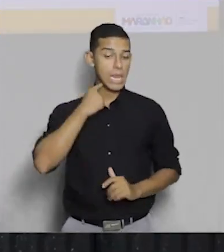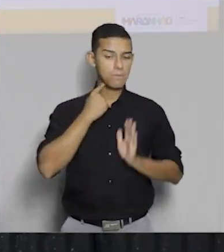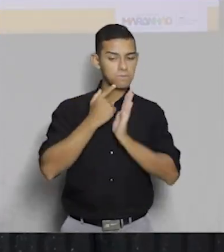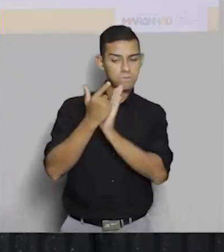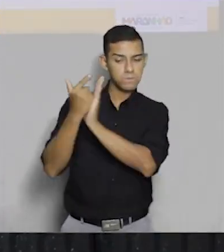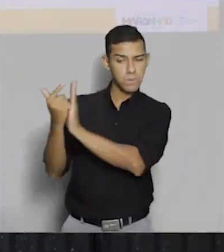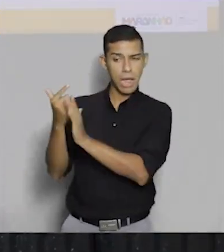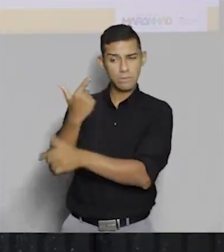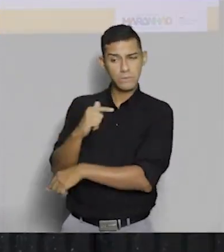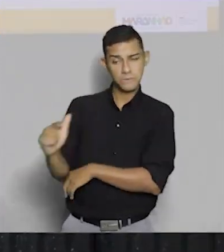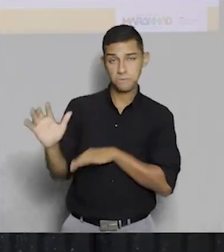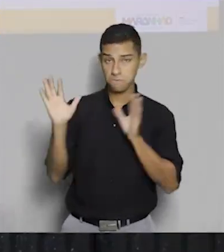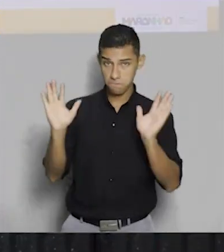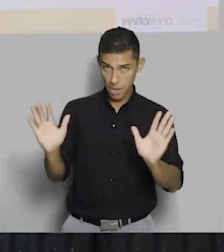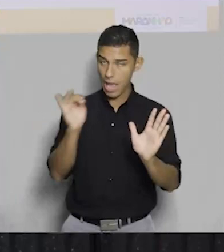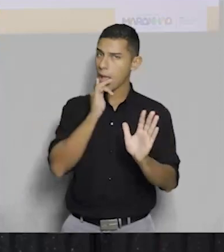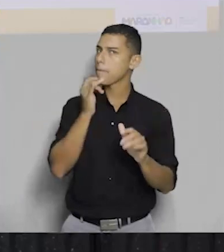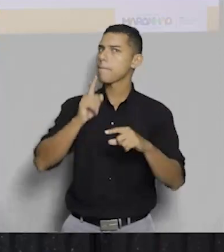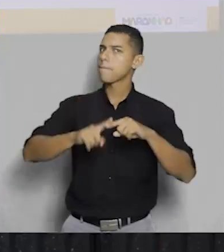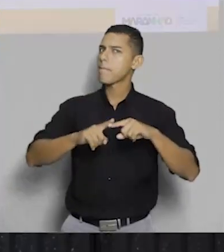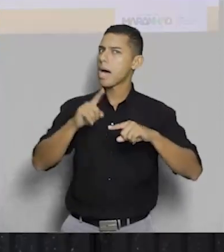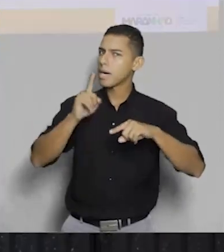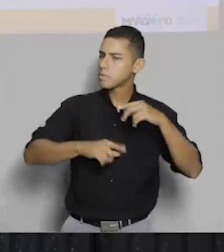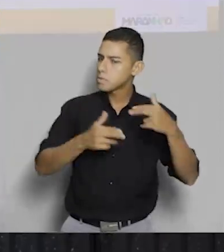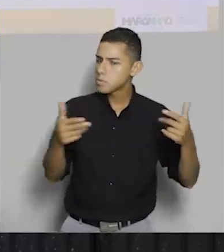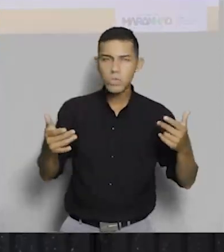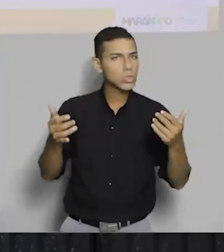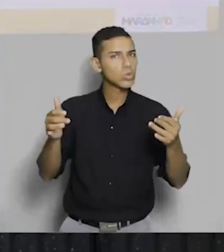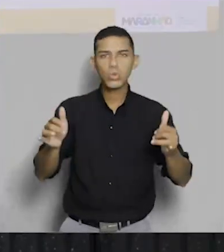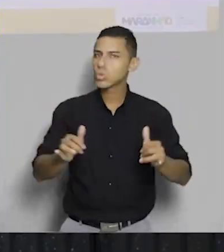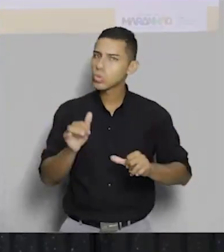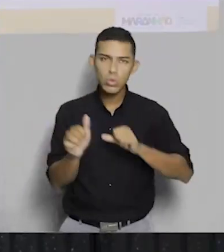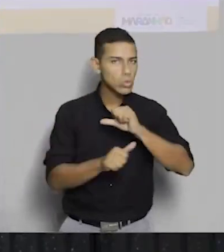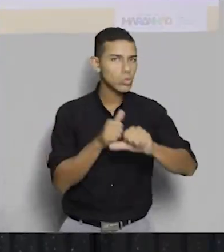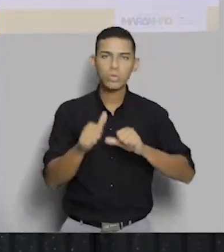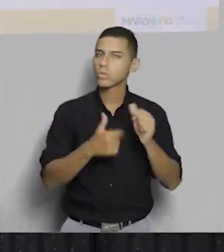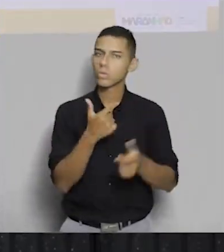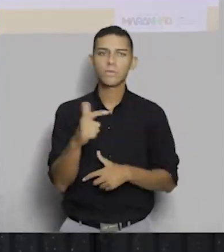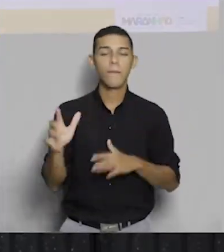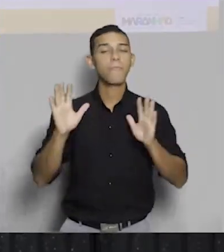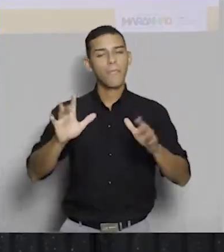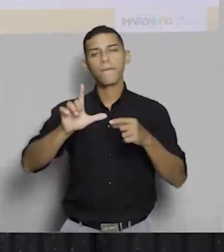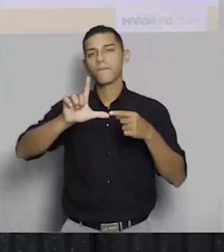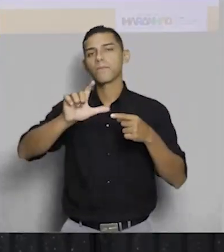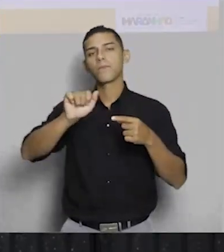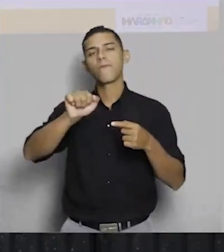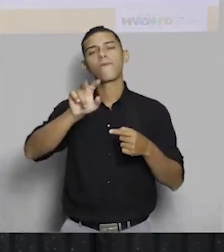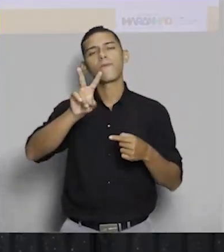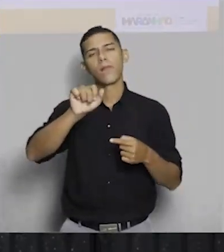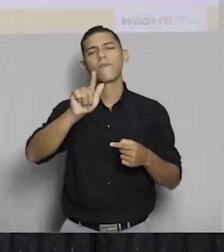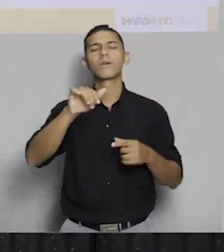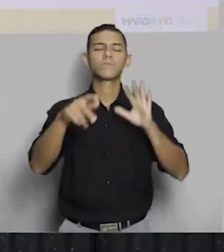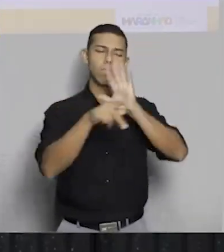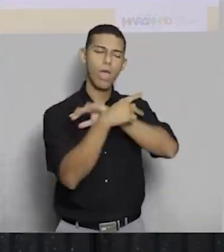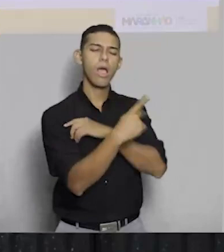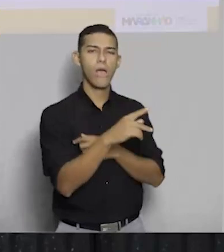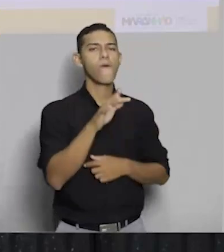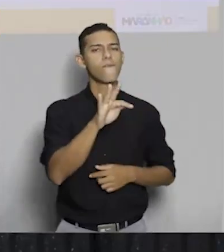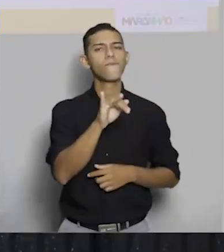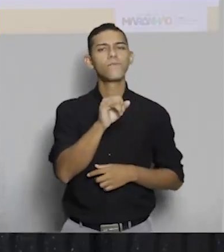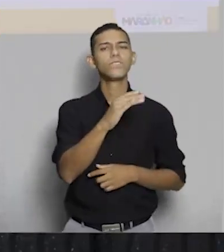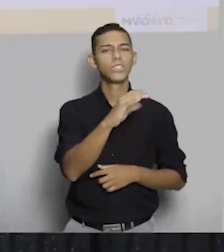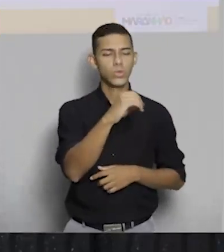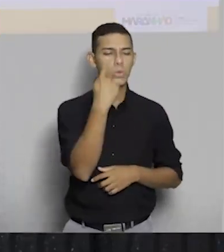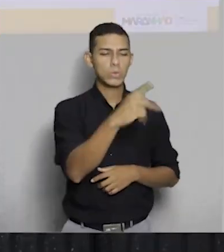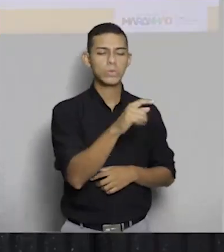matéria, a sua constituição não vai sofrer alteração. Então, lavagem também é um processo